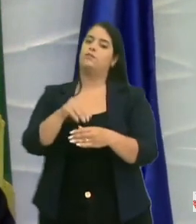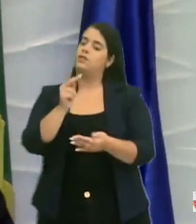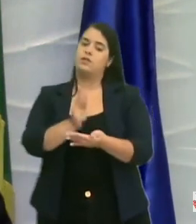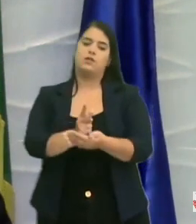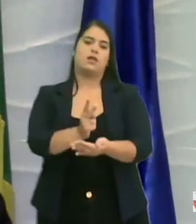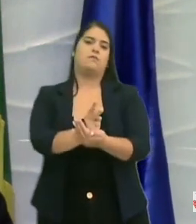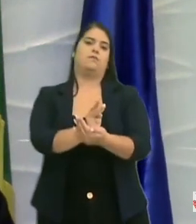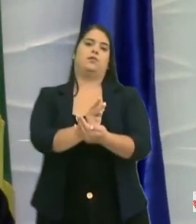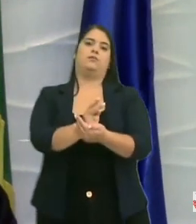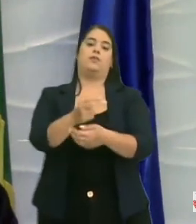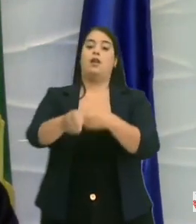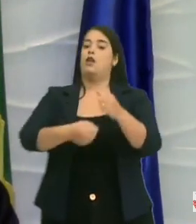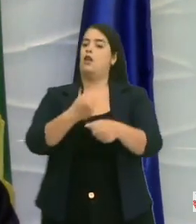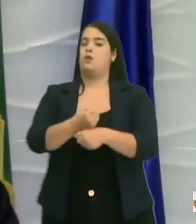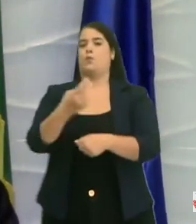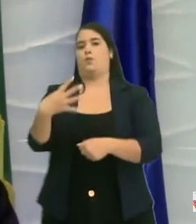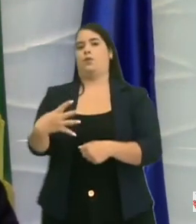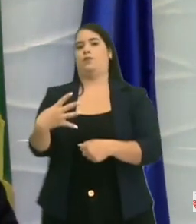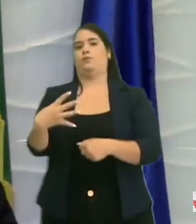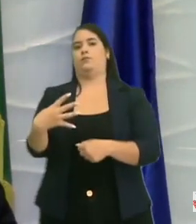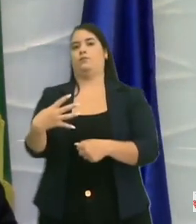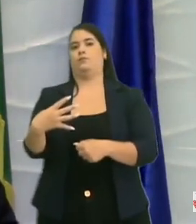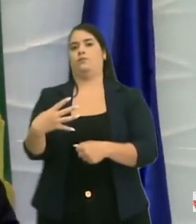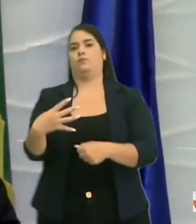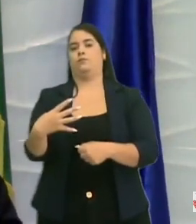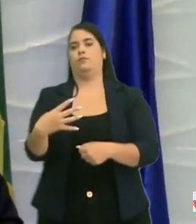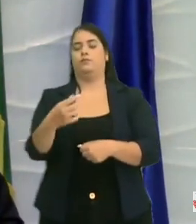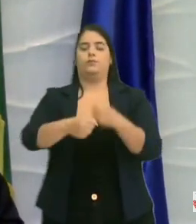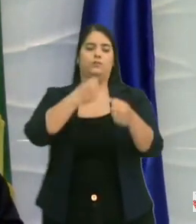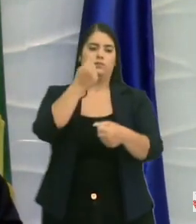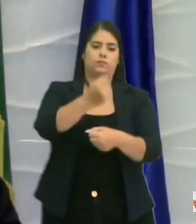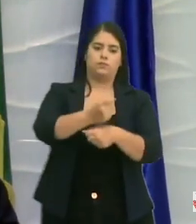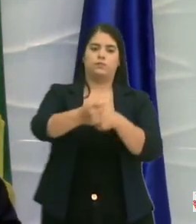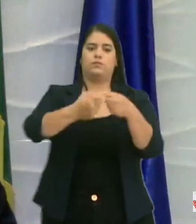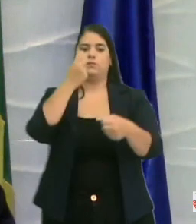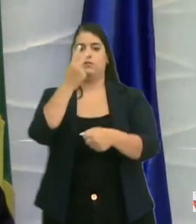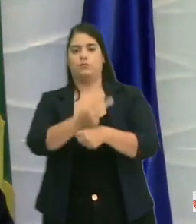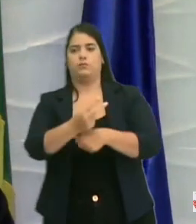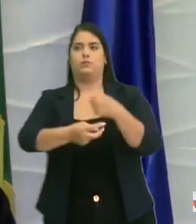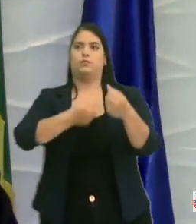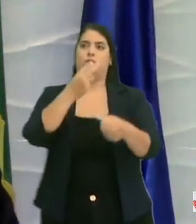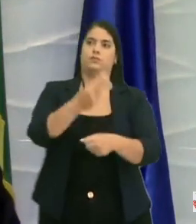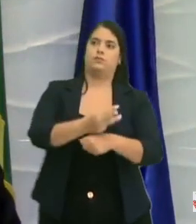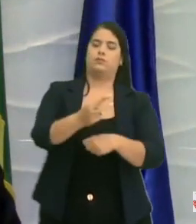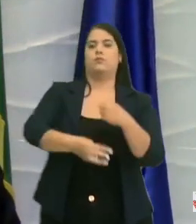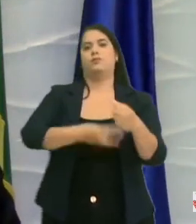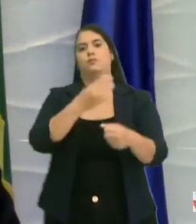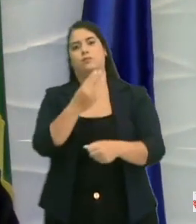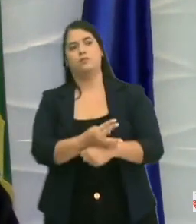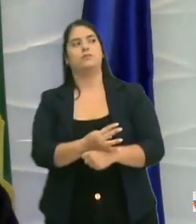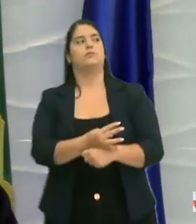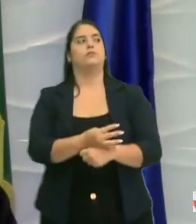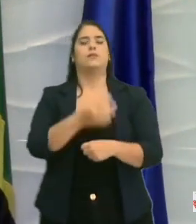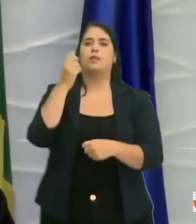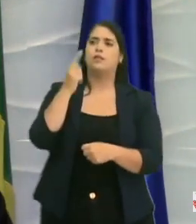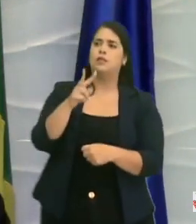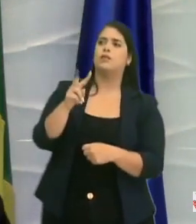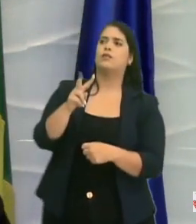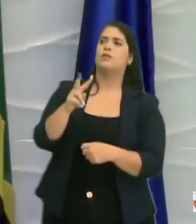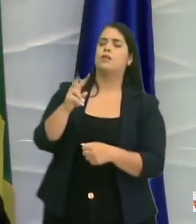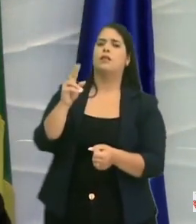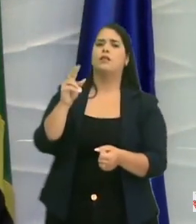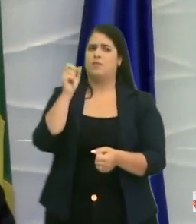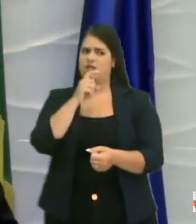depois. É os 4 anos. Se vocês verem direitinho, vai ver que eu não estou faltando com